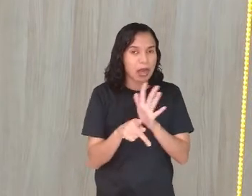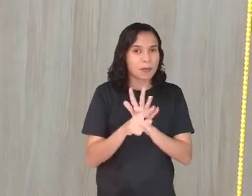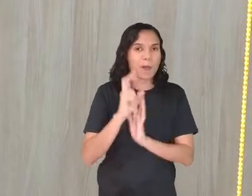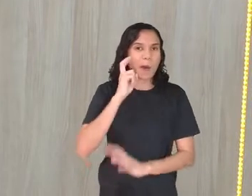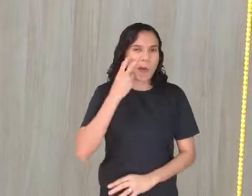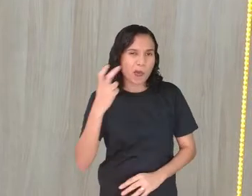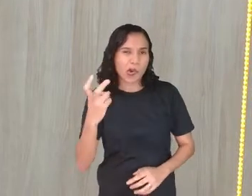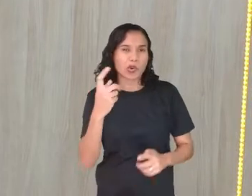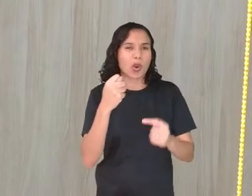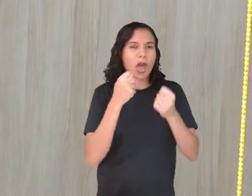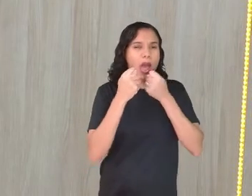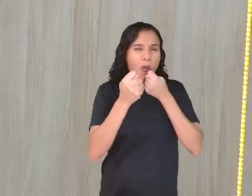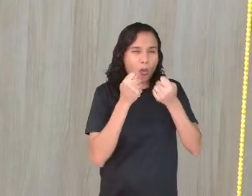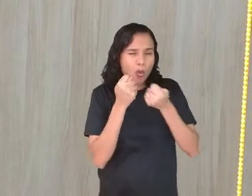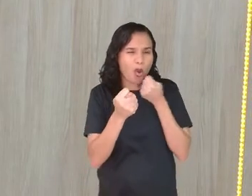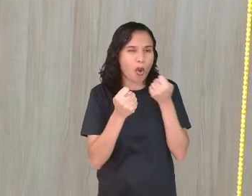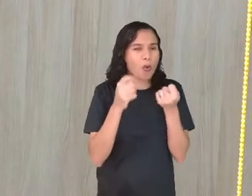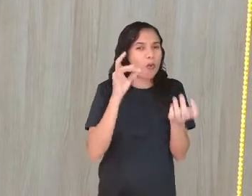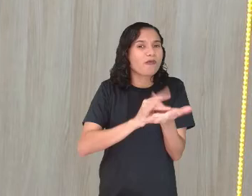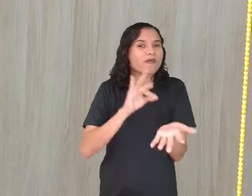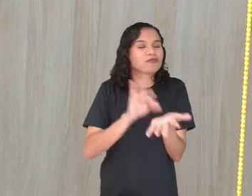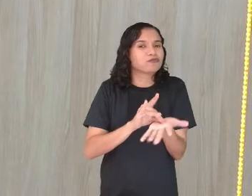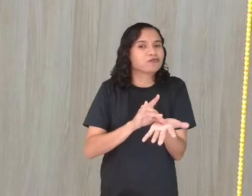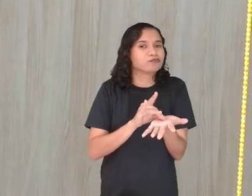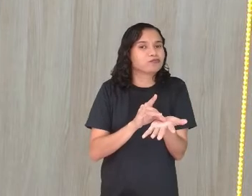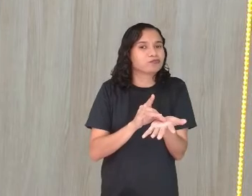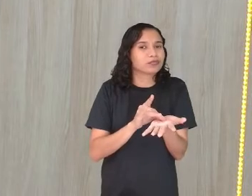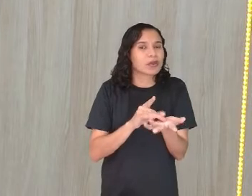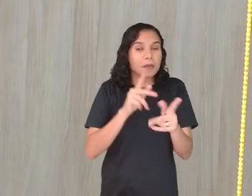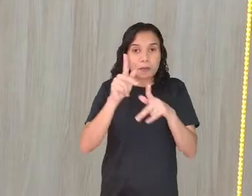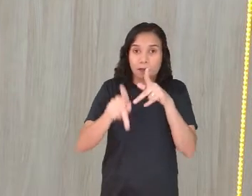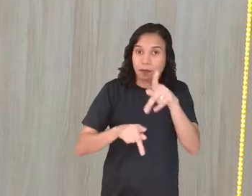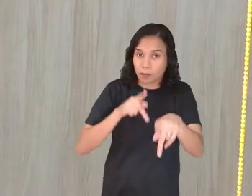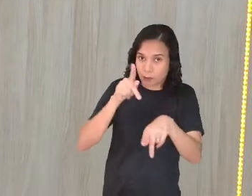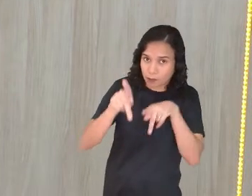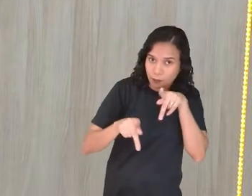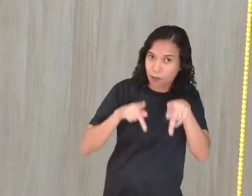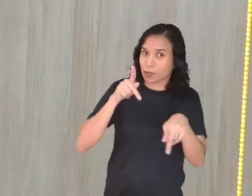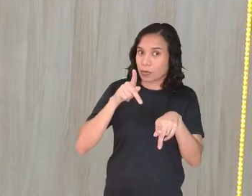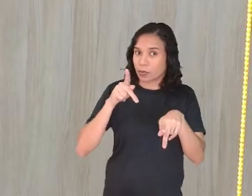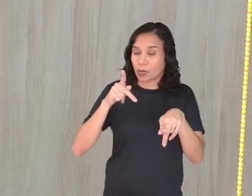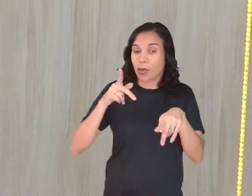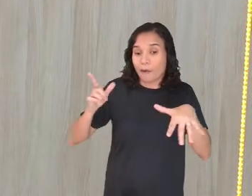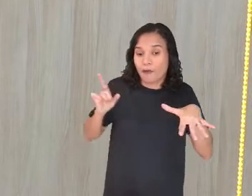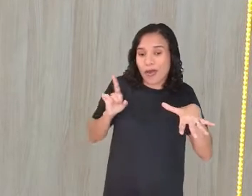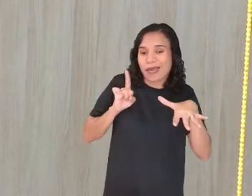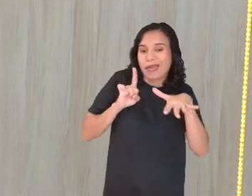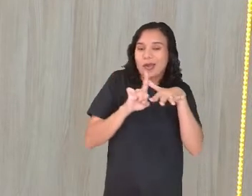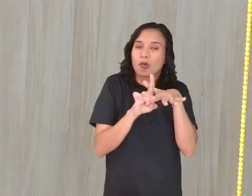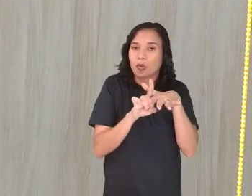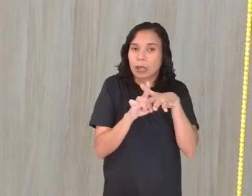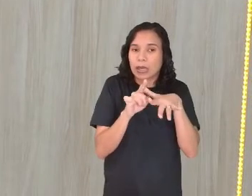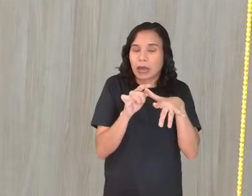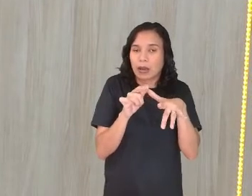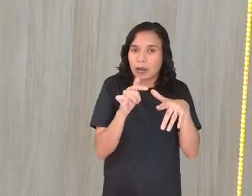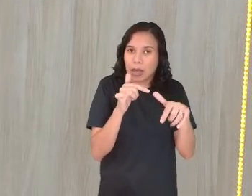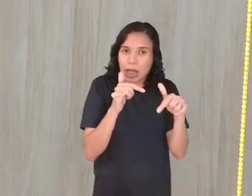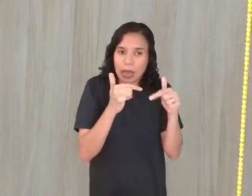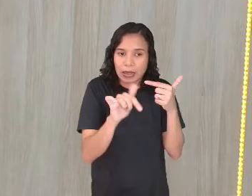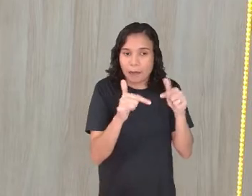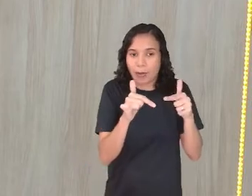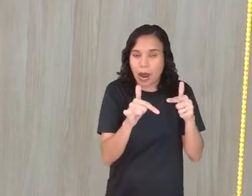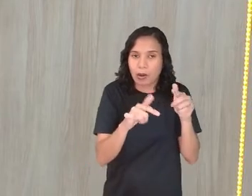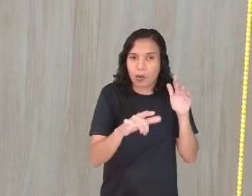né, econômicos? Será que essa população ela foi inserida em trabalhos, né,